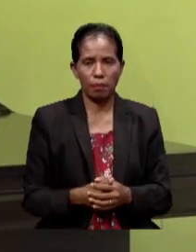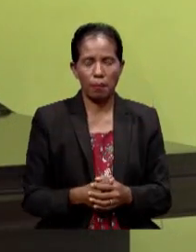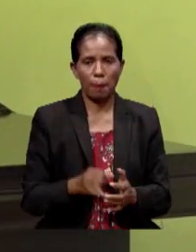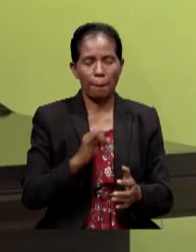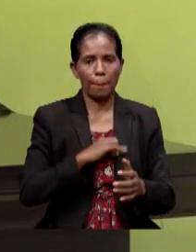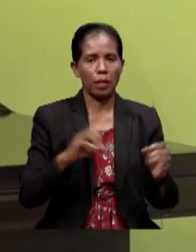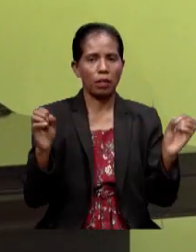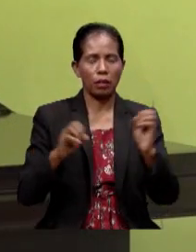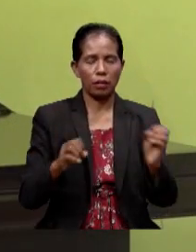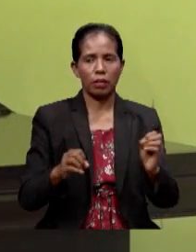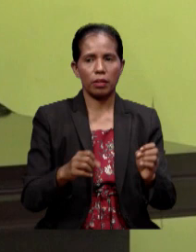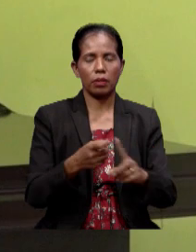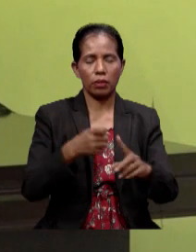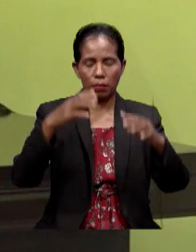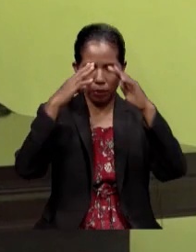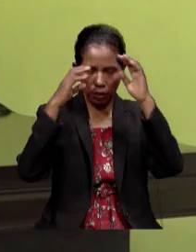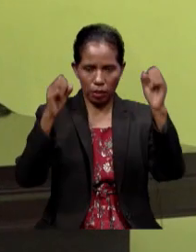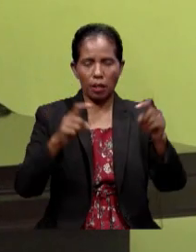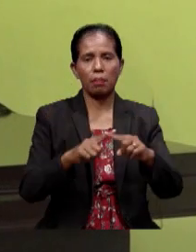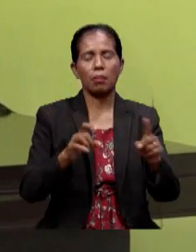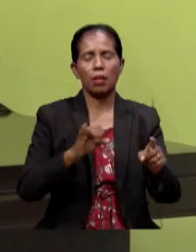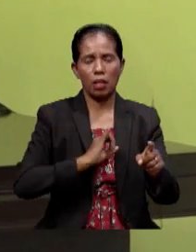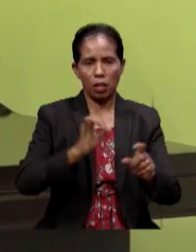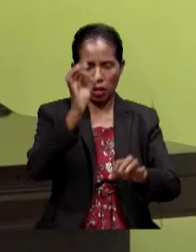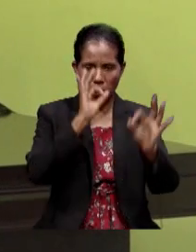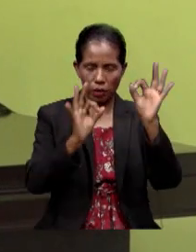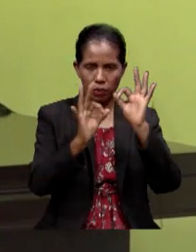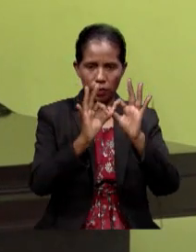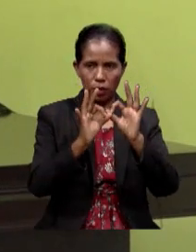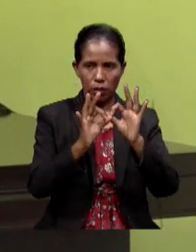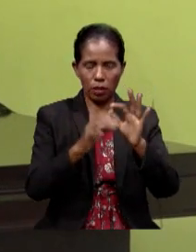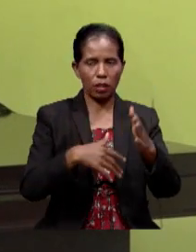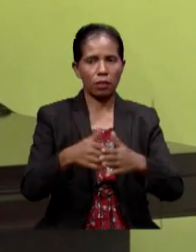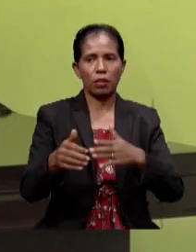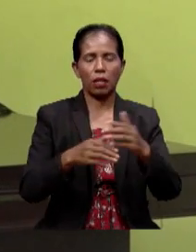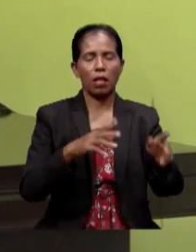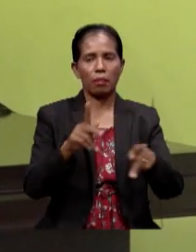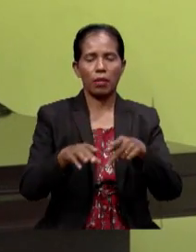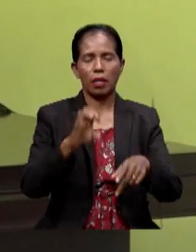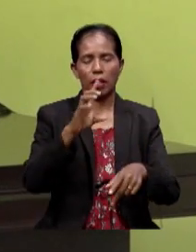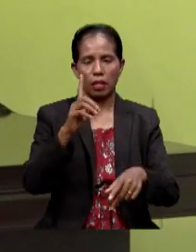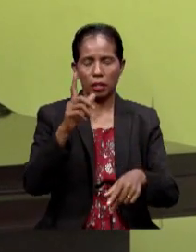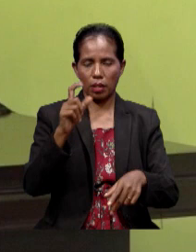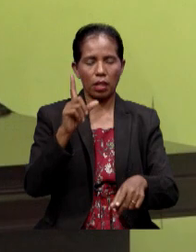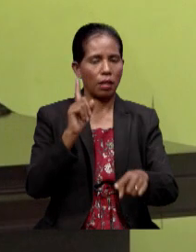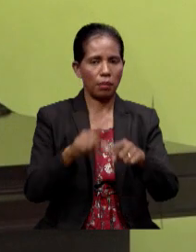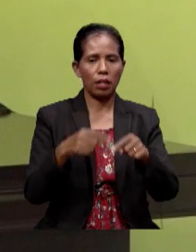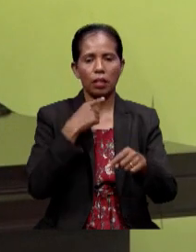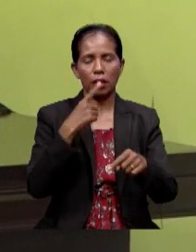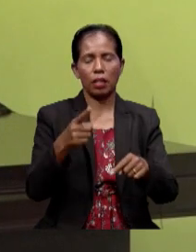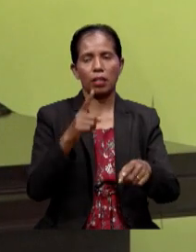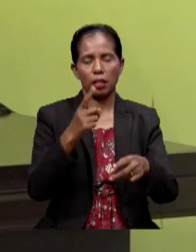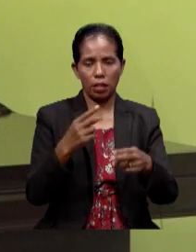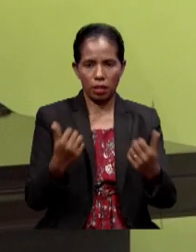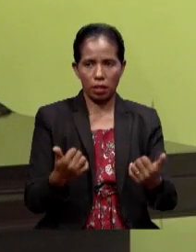precisa confirmação, senhor presidente, mas bem, afiar kata. Qualquer é mais detalhe nele bela de anjo também. Tamo saída. Se